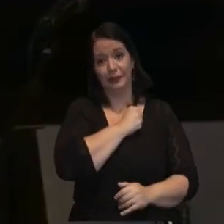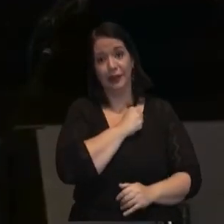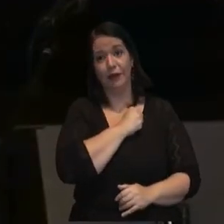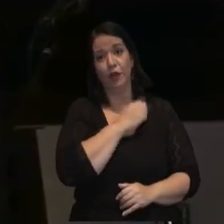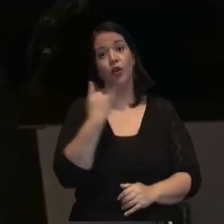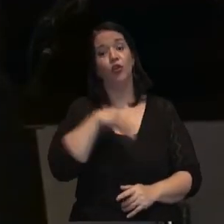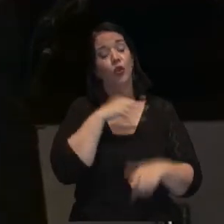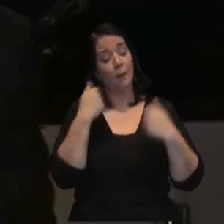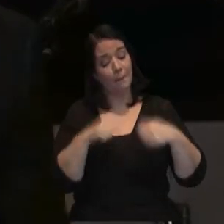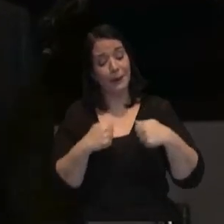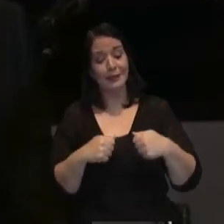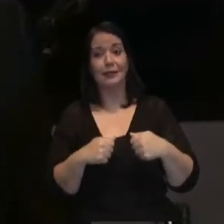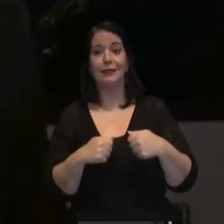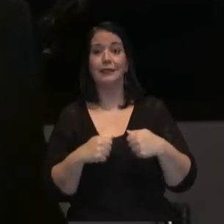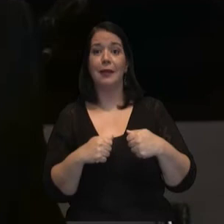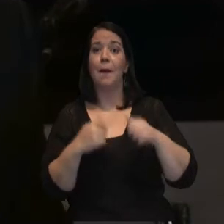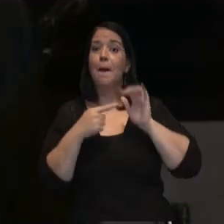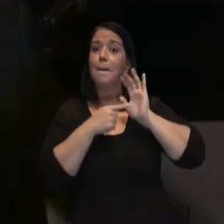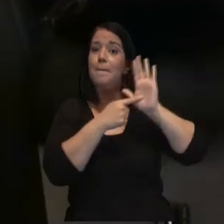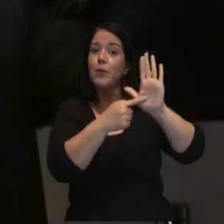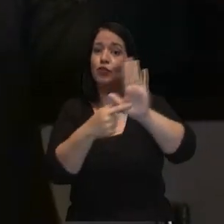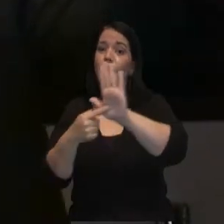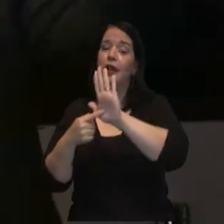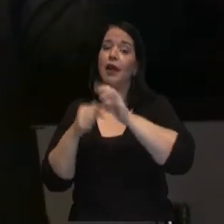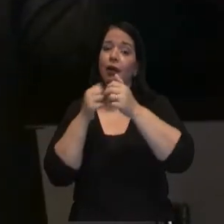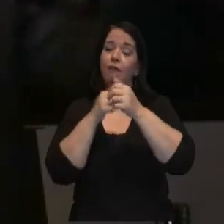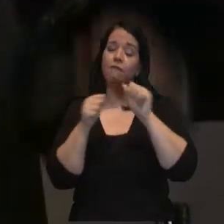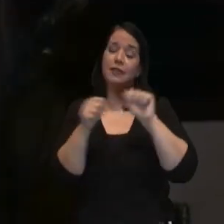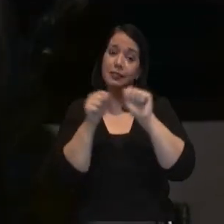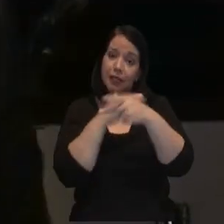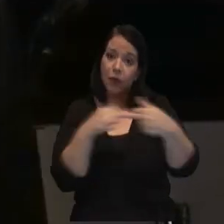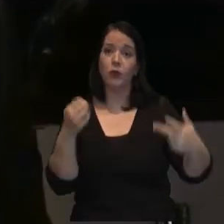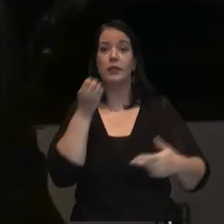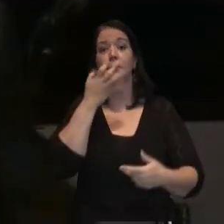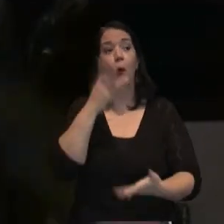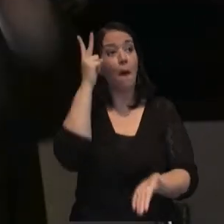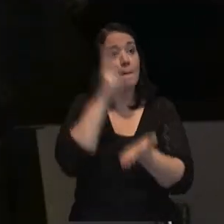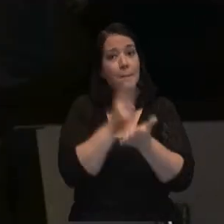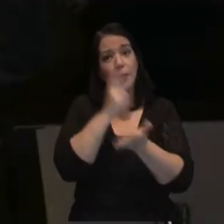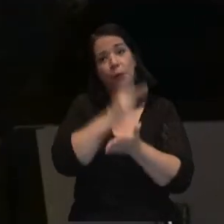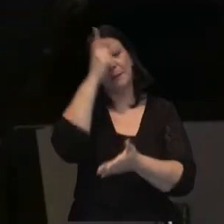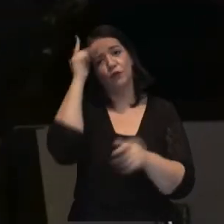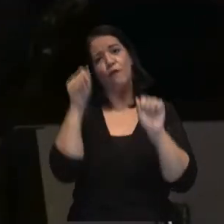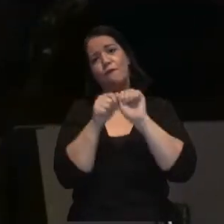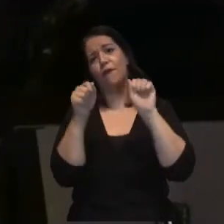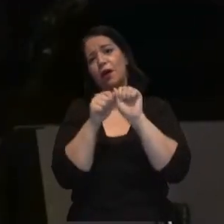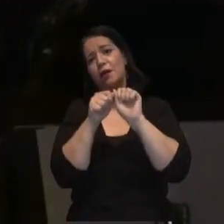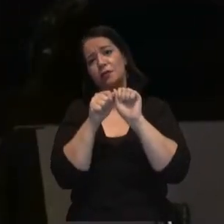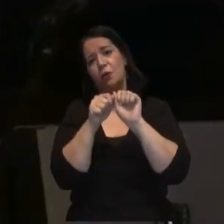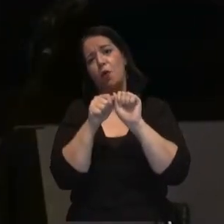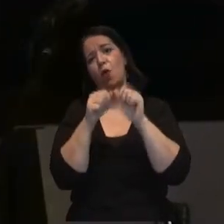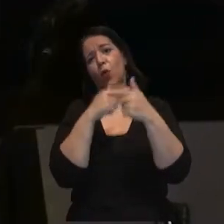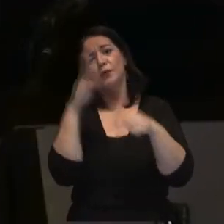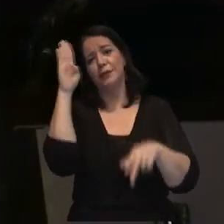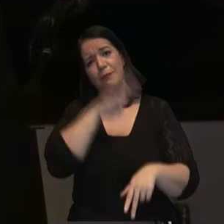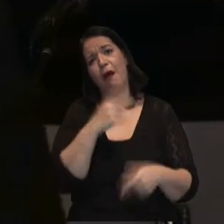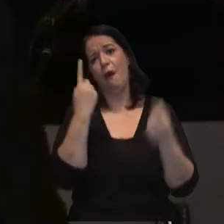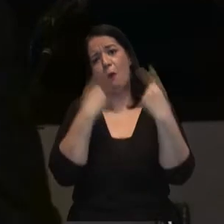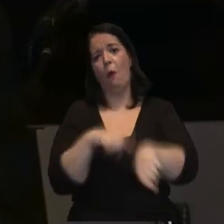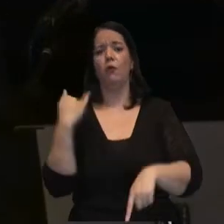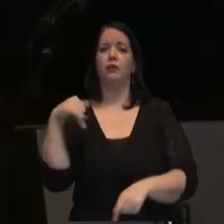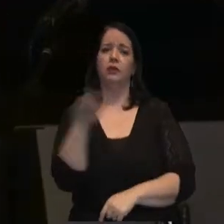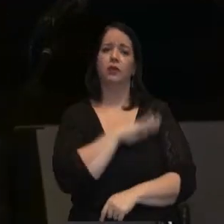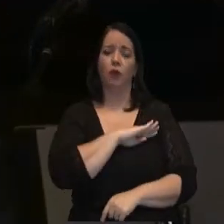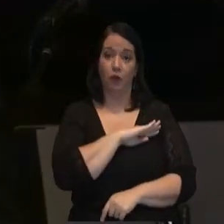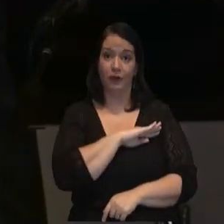tal, que pelas ruas andam pessoas com brasas vivas pela cabeça, dizendo: eu fui alcançado pela misericórdia daquele